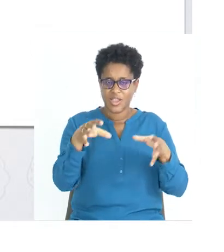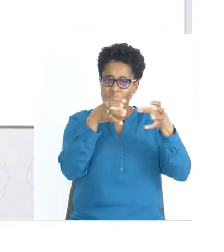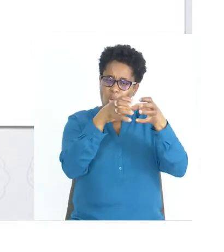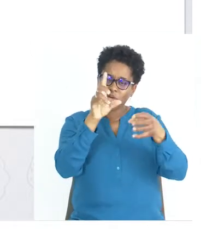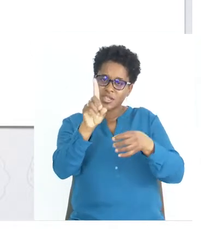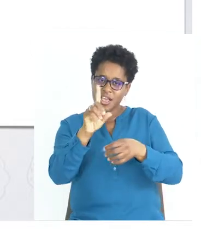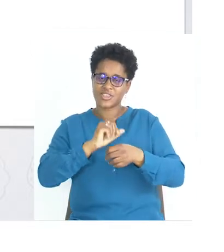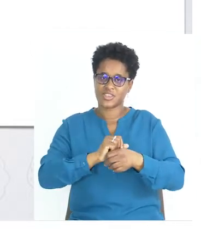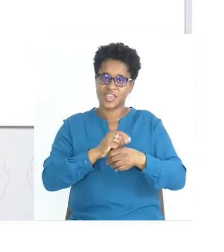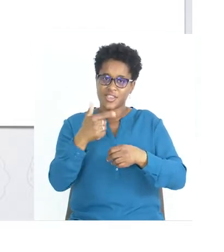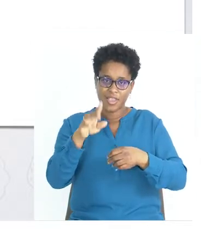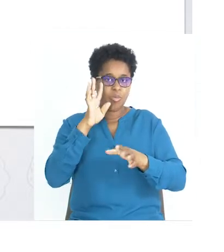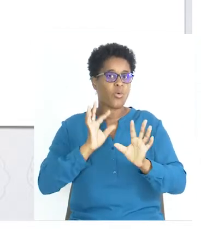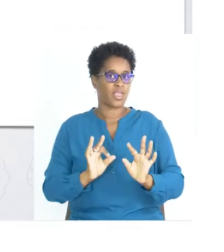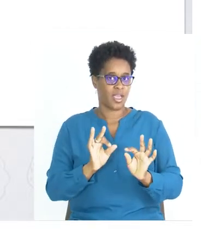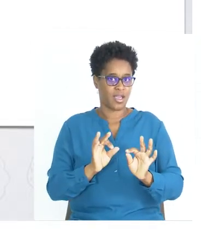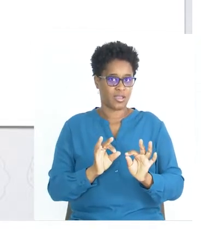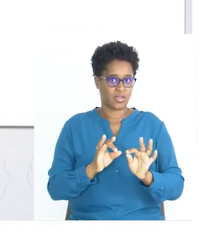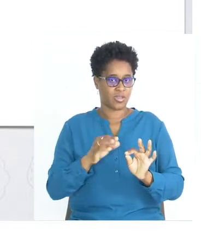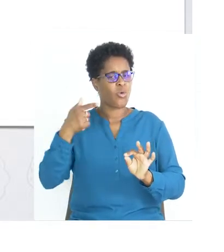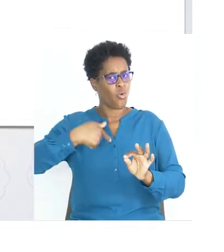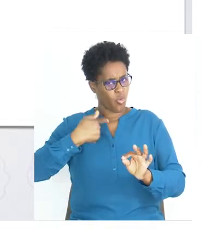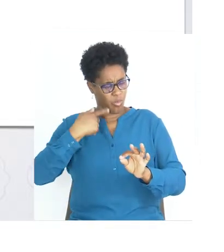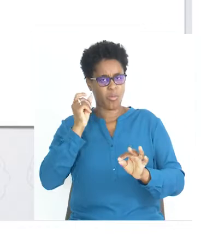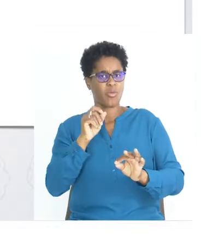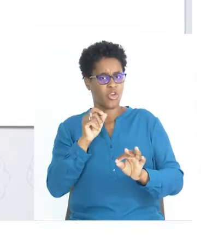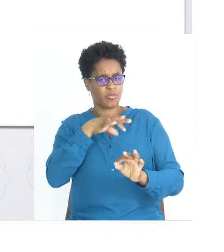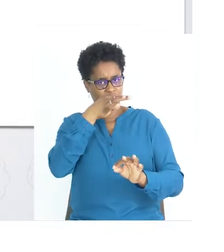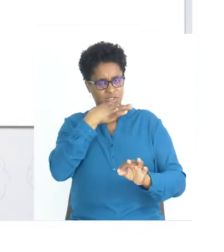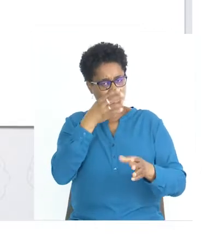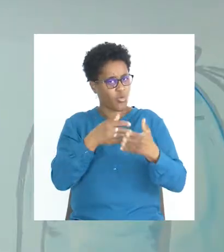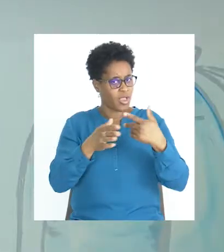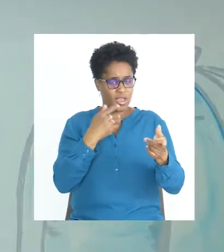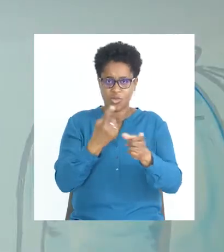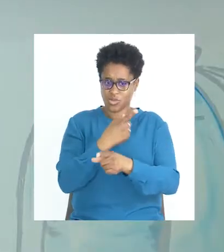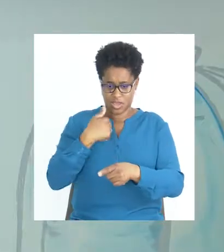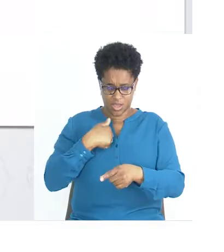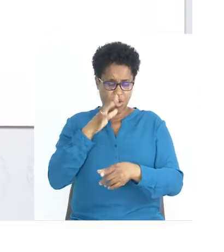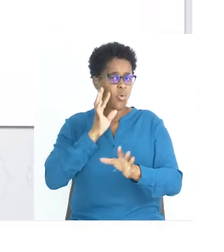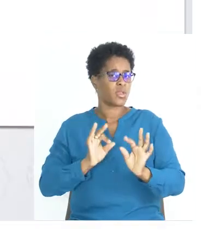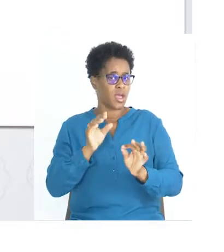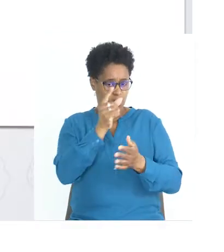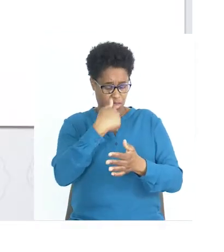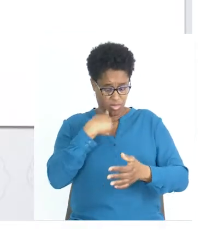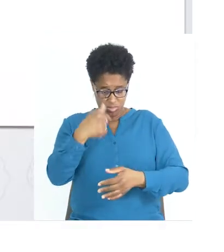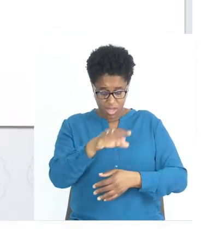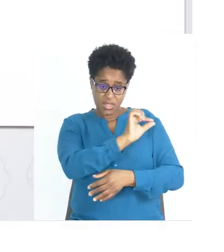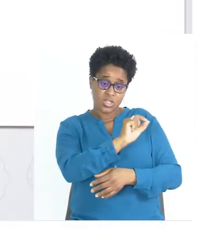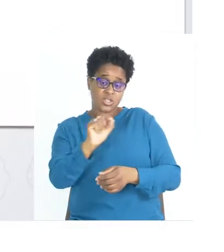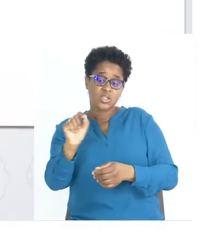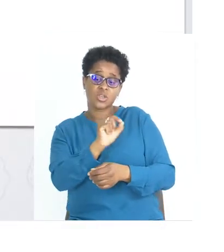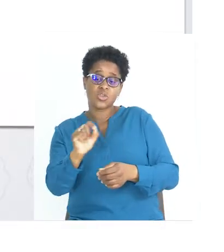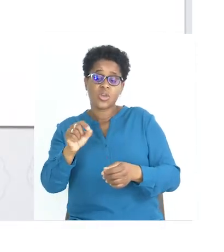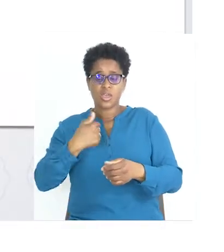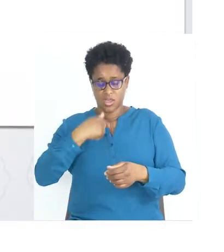Aqui há um grupo de 6. Temos o cuidado, o próprio nome diz qualquer coisa, cuidado. Eu tenho que selecionar, eu tenho que